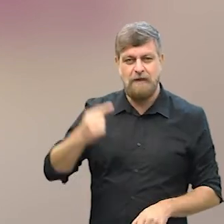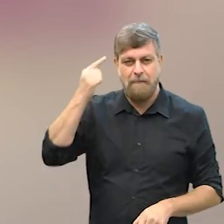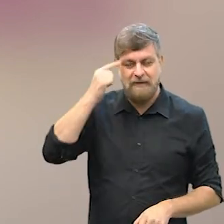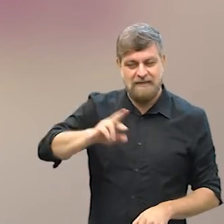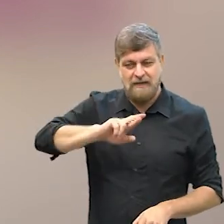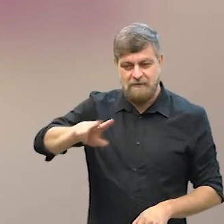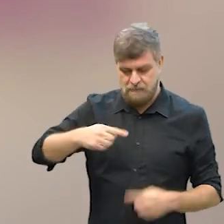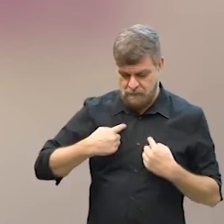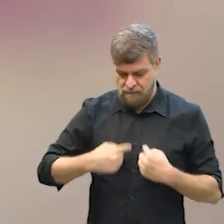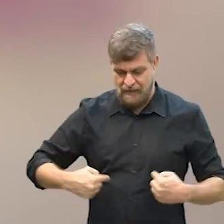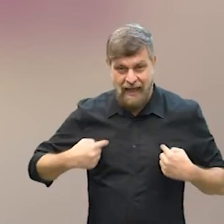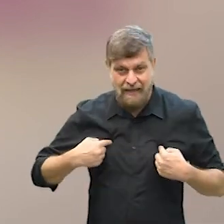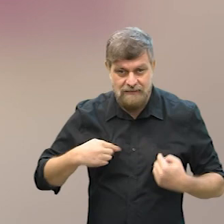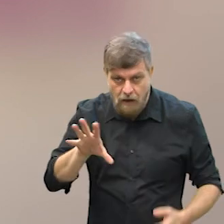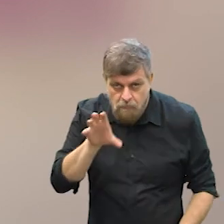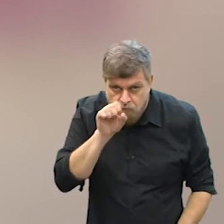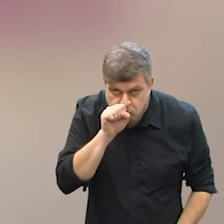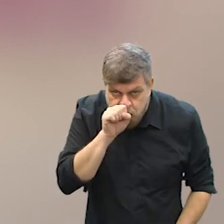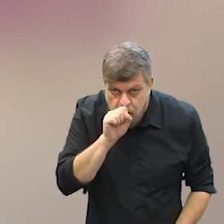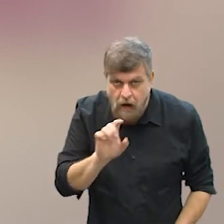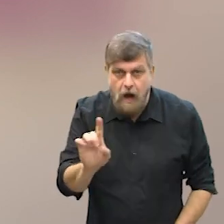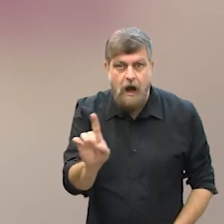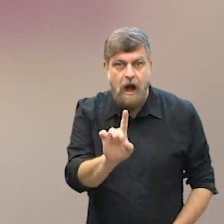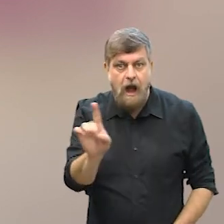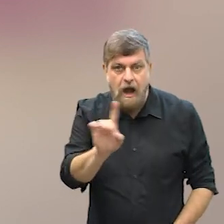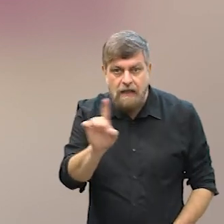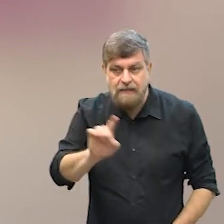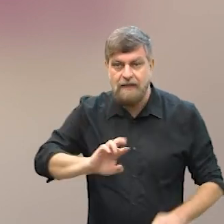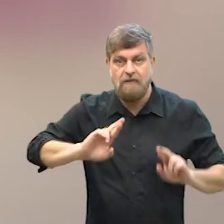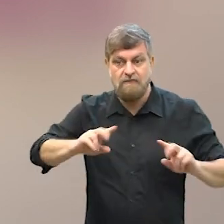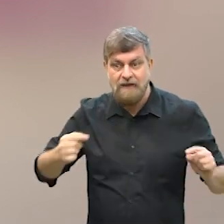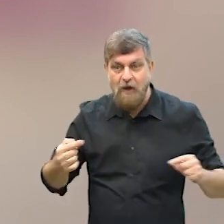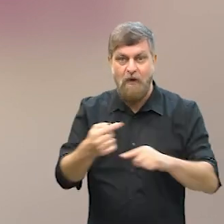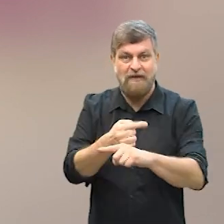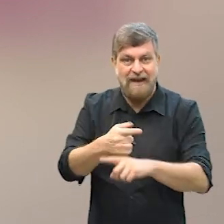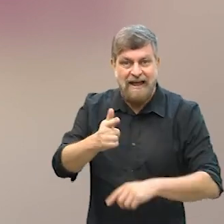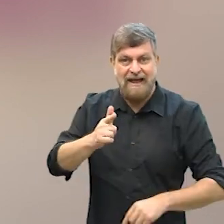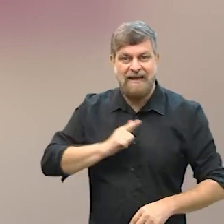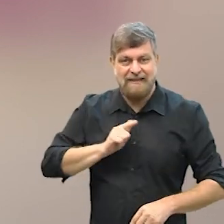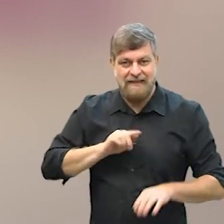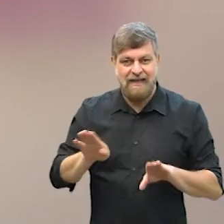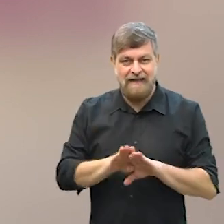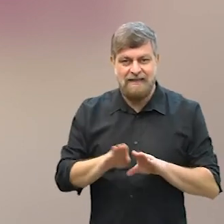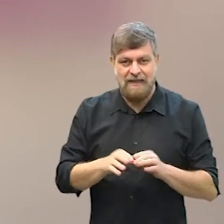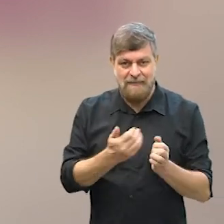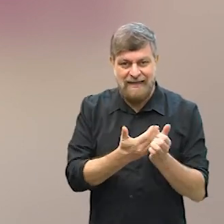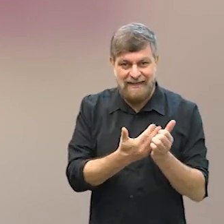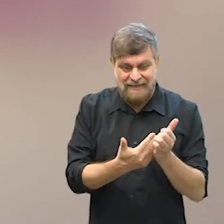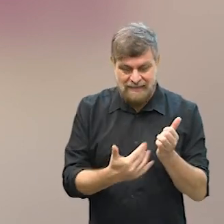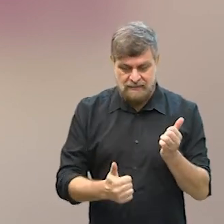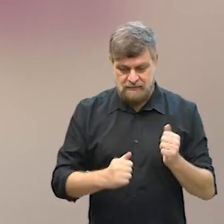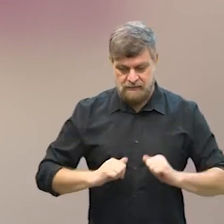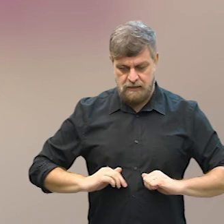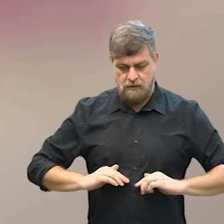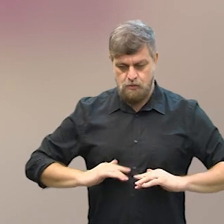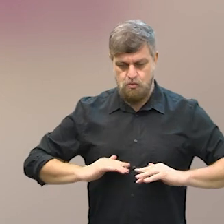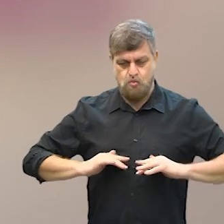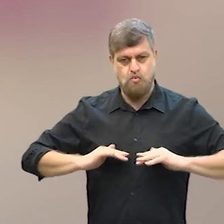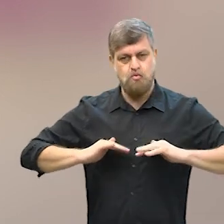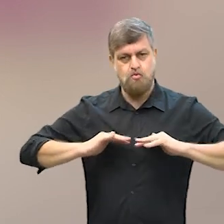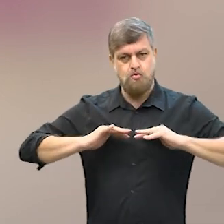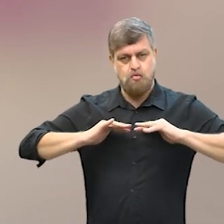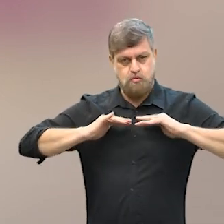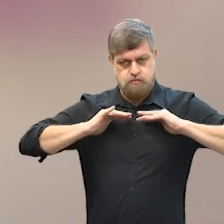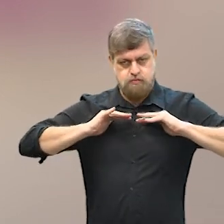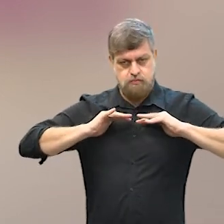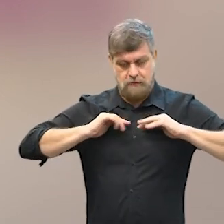território pulmonar ele não tem só ar, muito pelo contrário. O território pulmonar ele é preenchido por um grande volume de sangue.